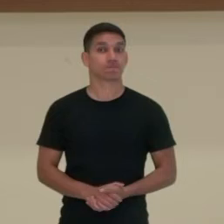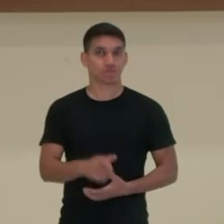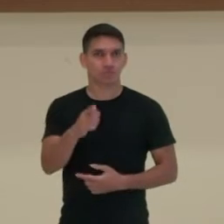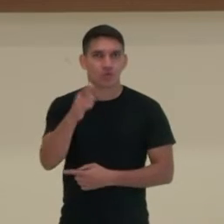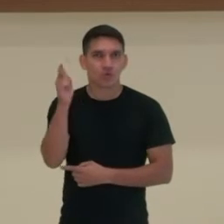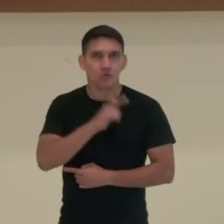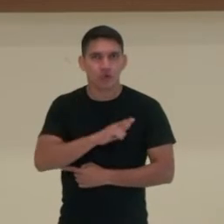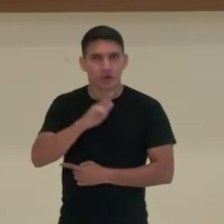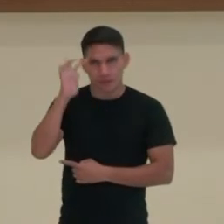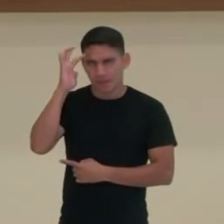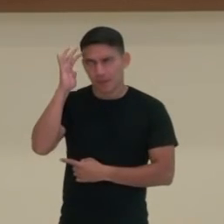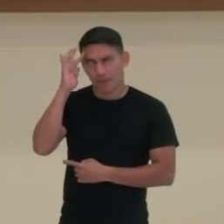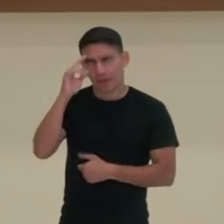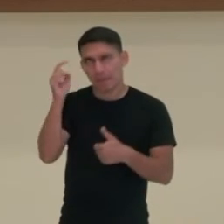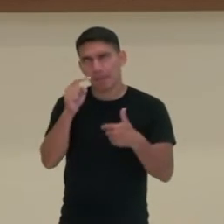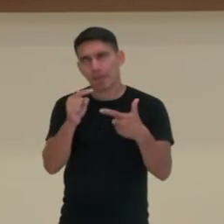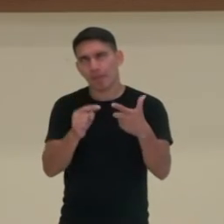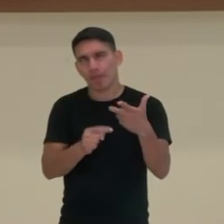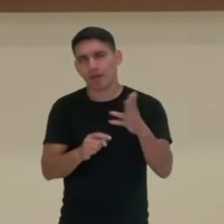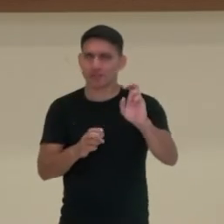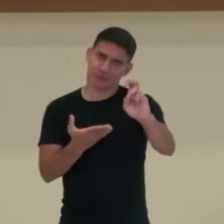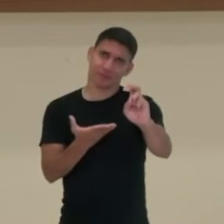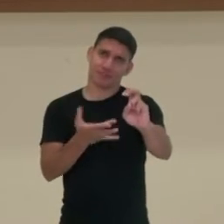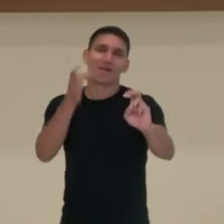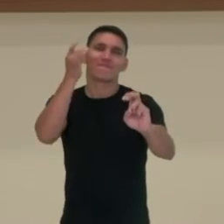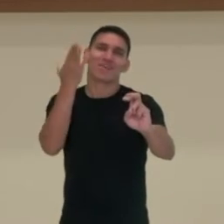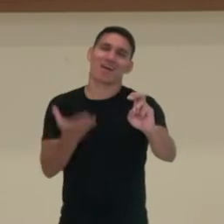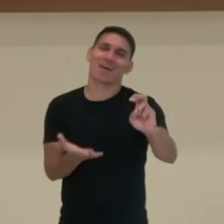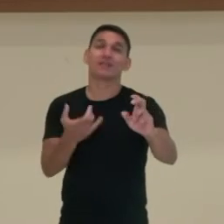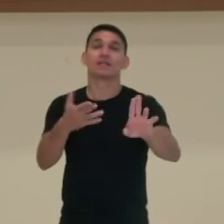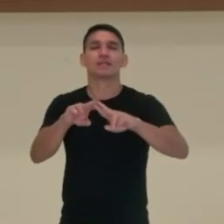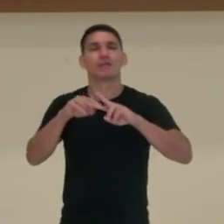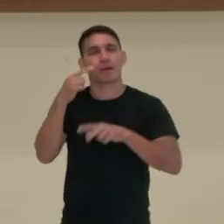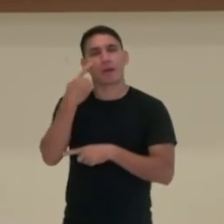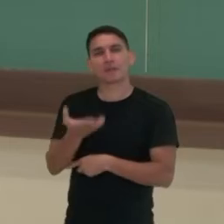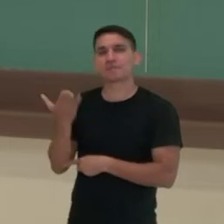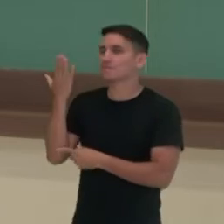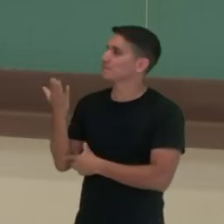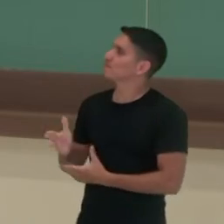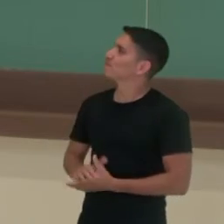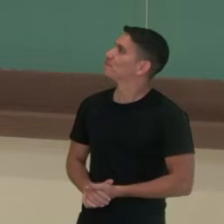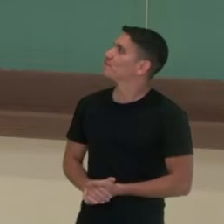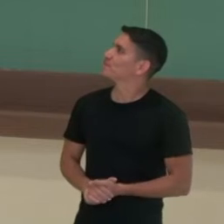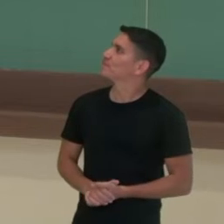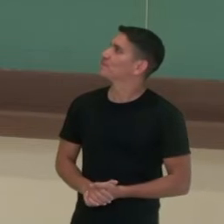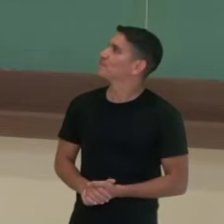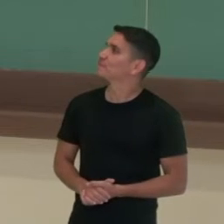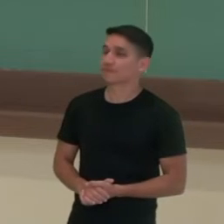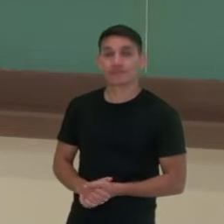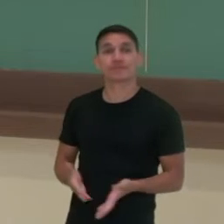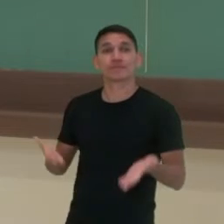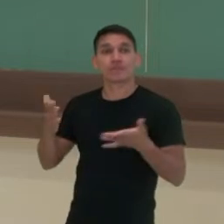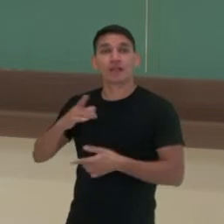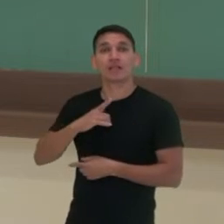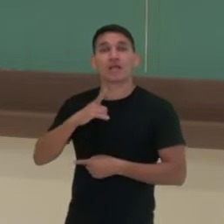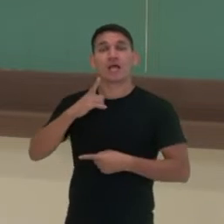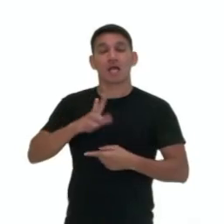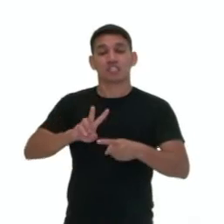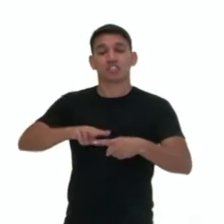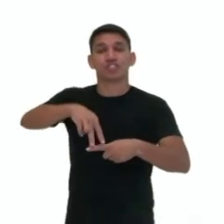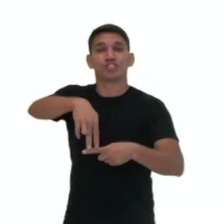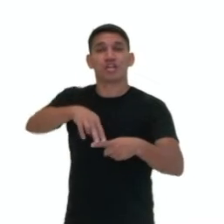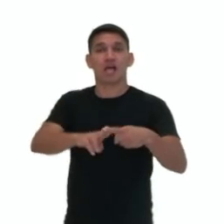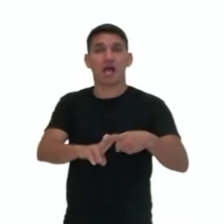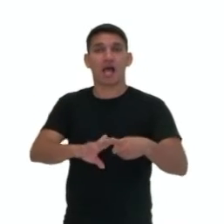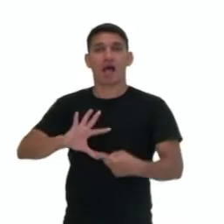Conseguiram 5? Tava fácil, né? 5 é fácil. Vamos ver alguns. Então, na ginástica artística, ó, a gente